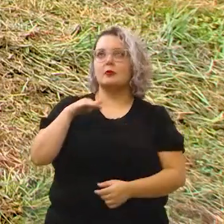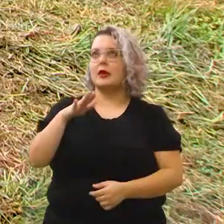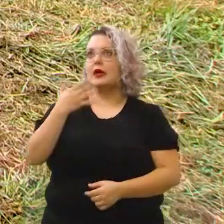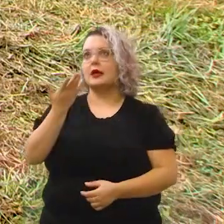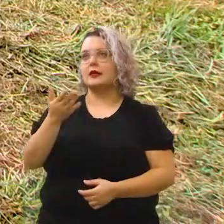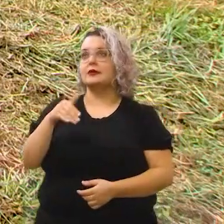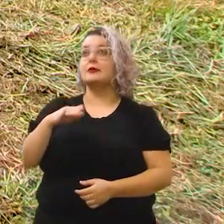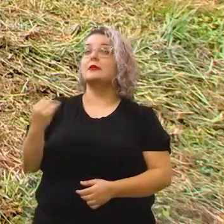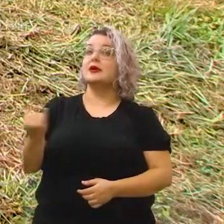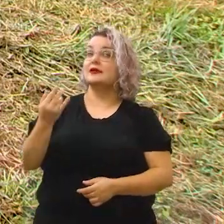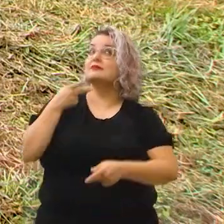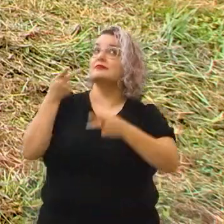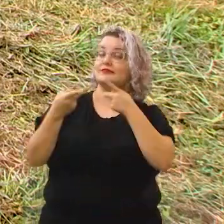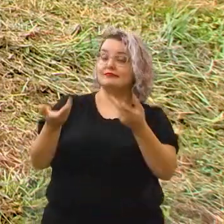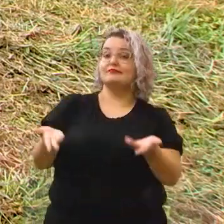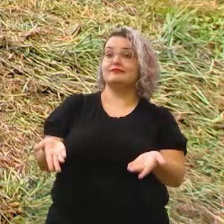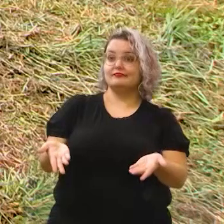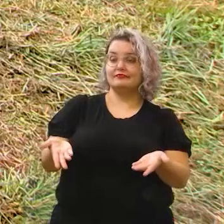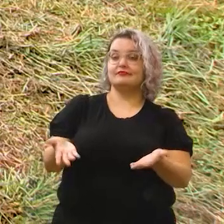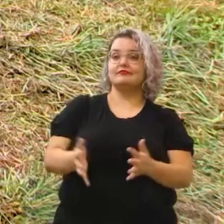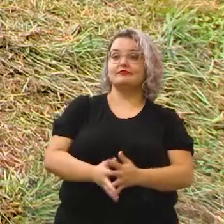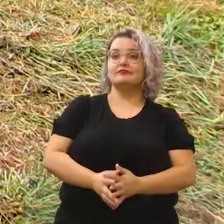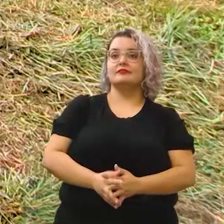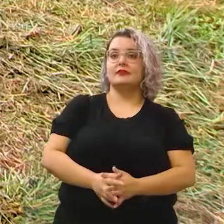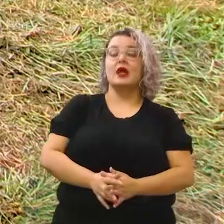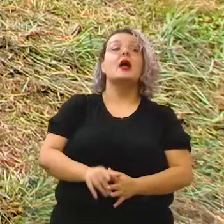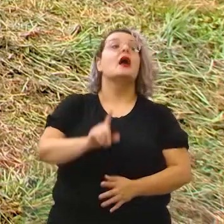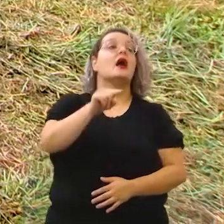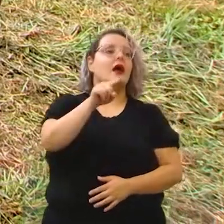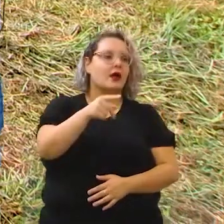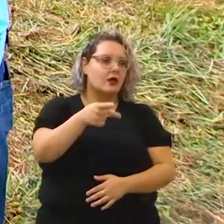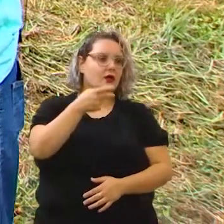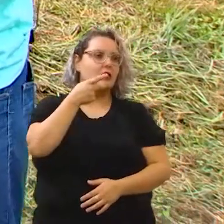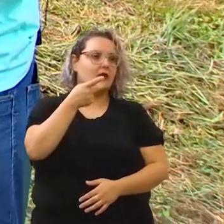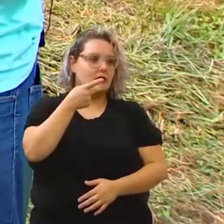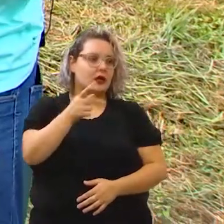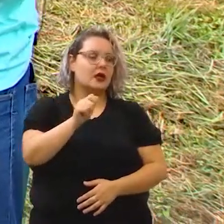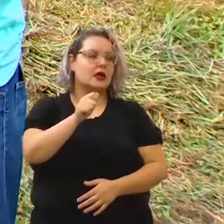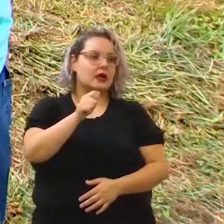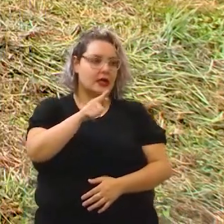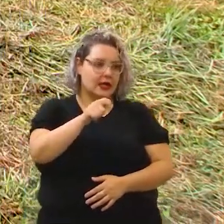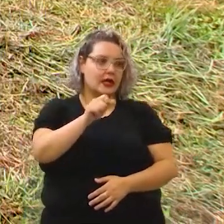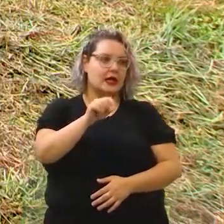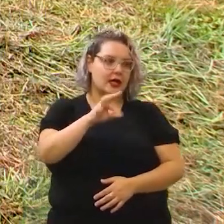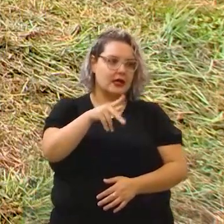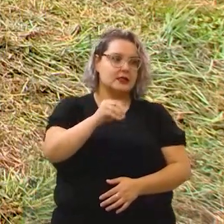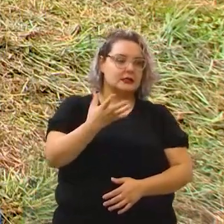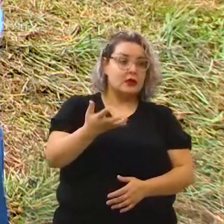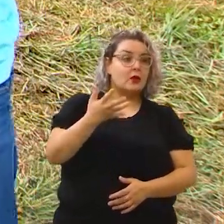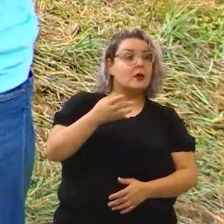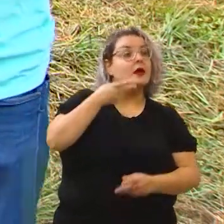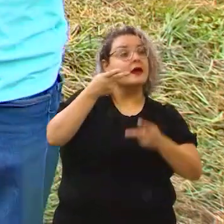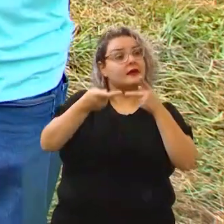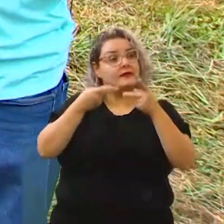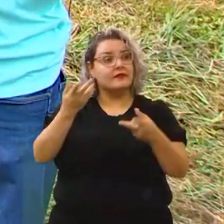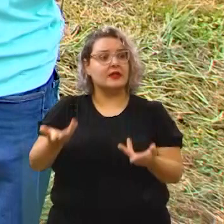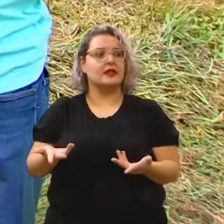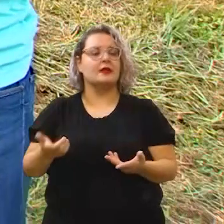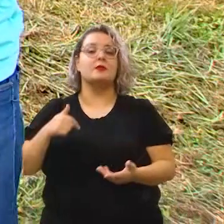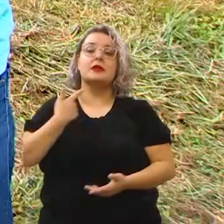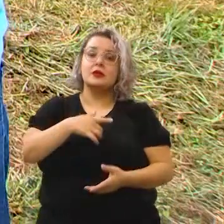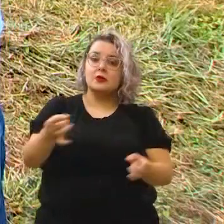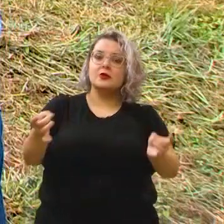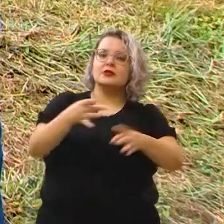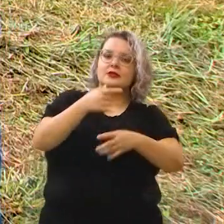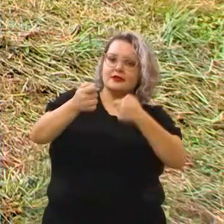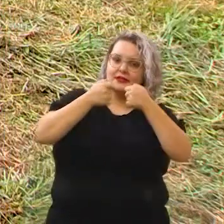Deixa eu ver aqui o que é mais importante a gente falar aqui sobre isso também. Isso Pode que eu perguntar. ia te falar, Gastão, mais alguma coisa que você queira falar, não